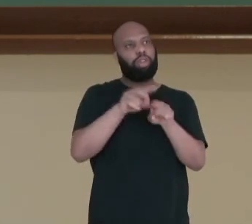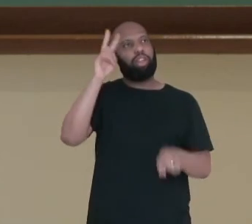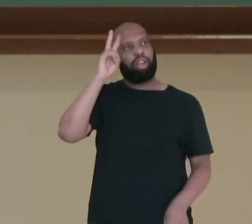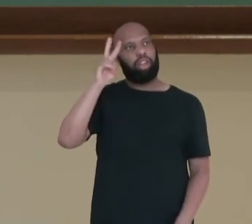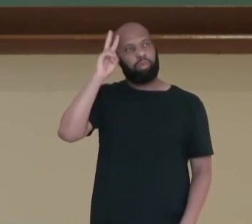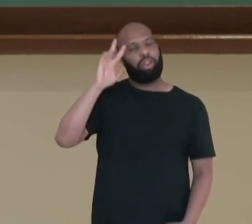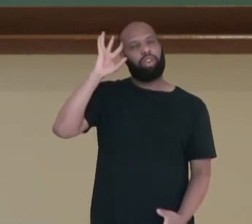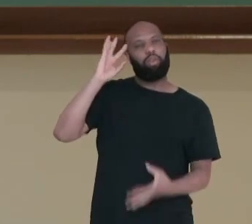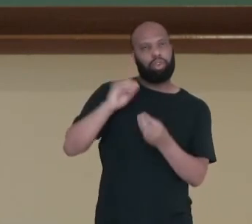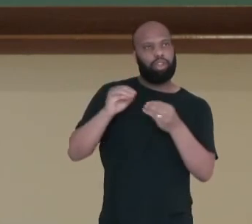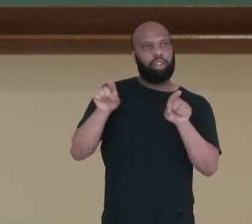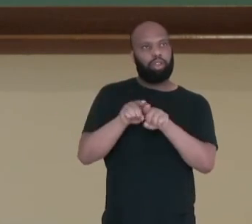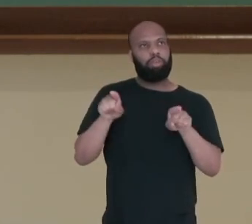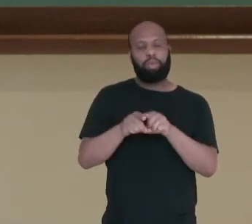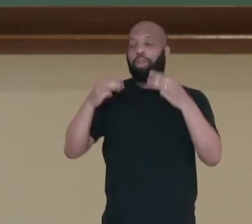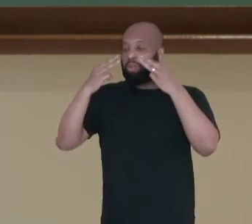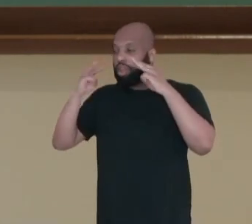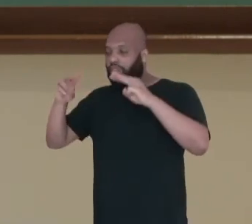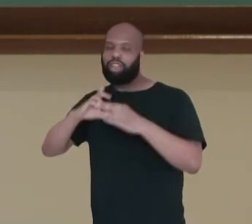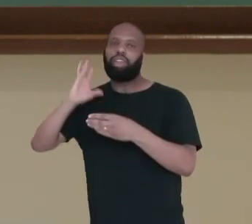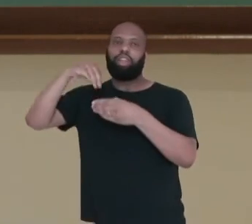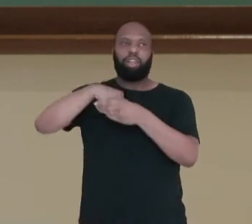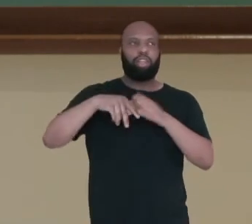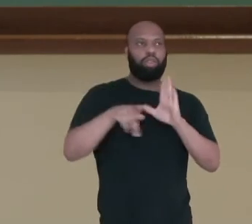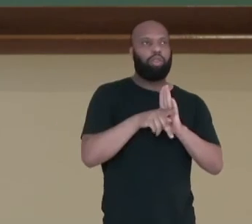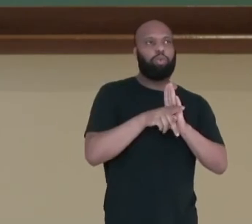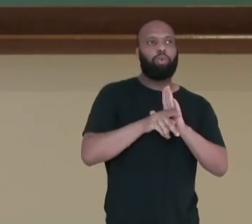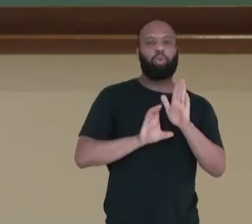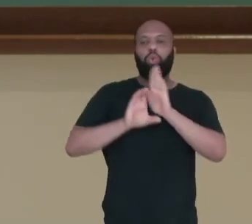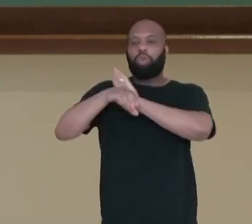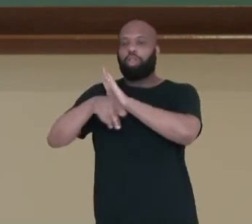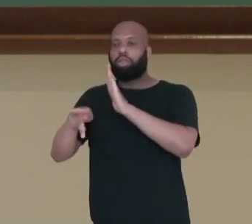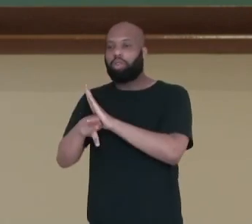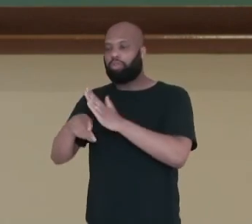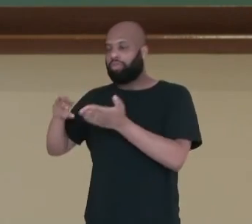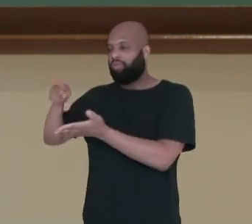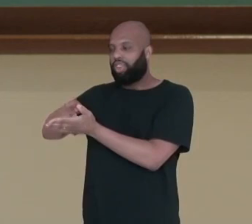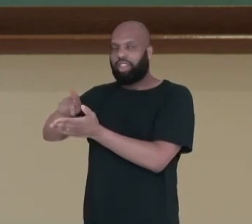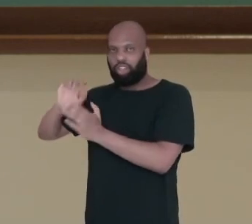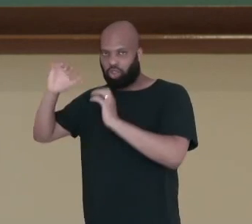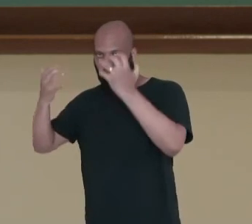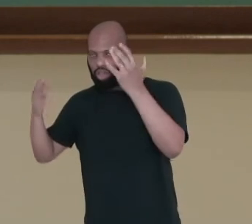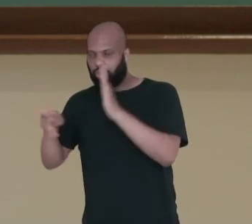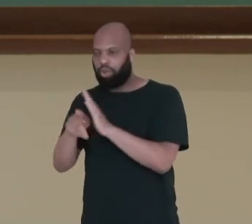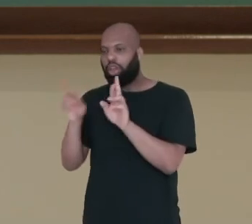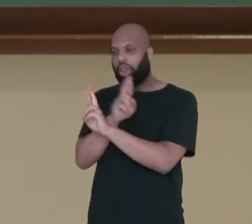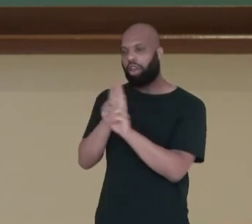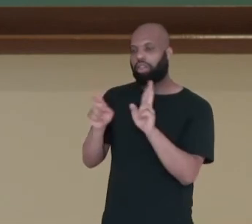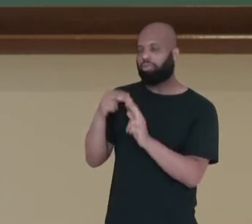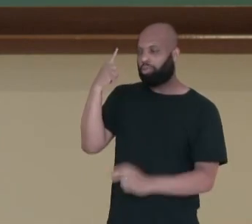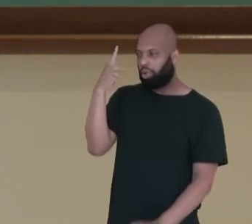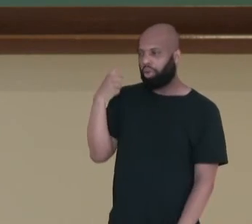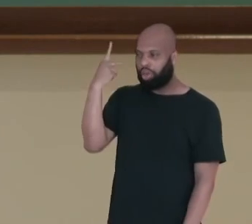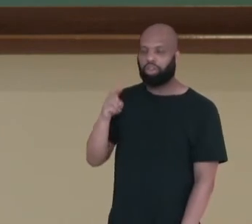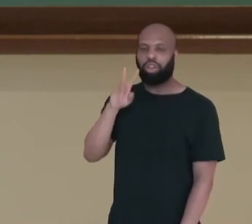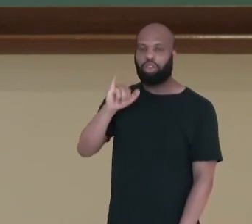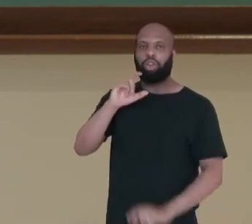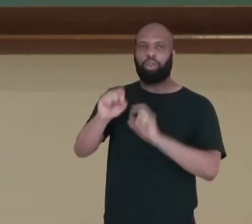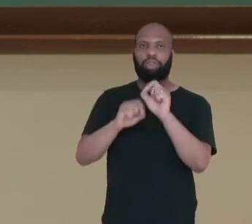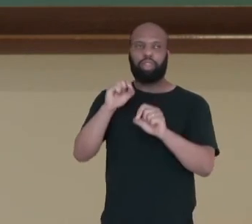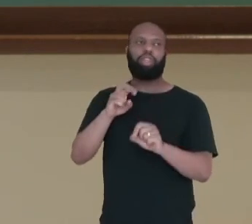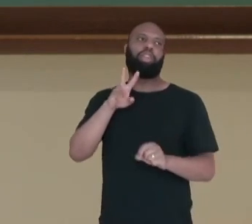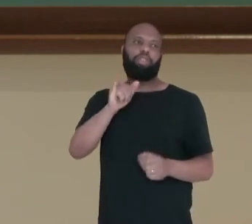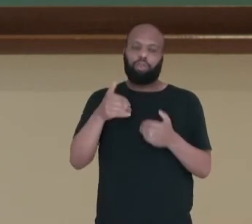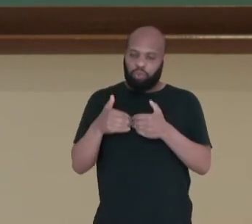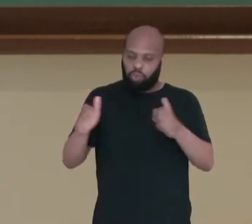sempre entender o Maquiavel dentro dessa concepção mais realista em relação à política, uma concepção que vai